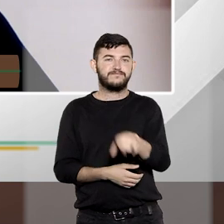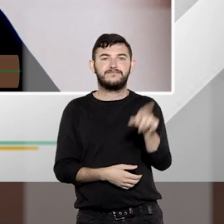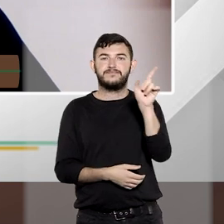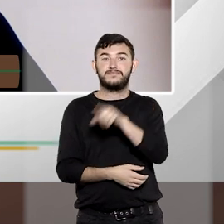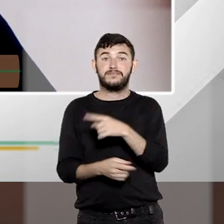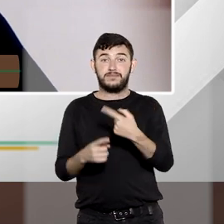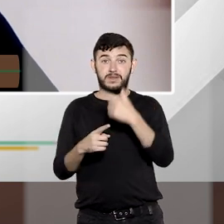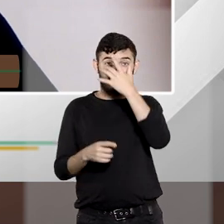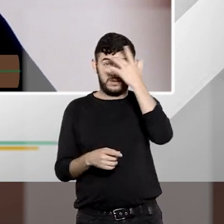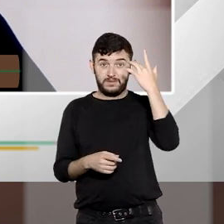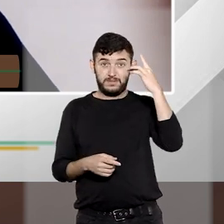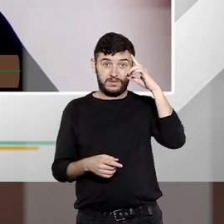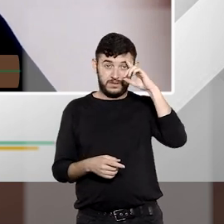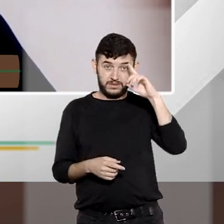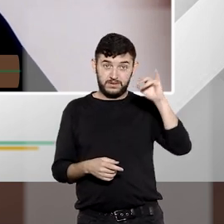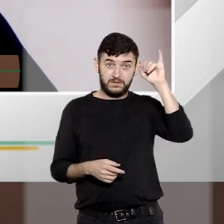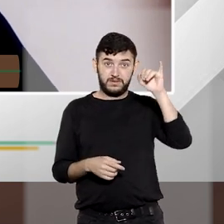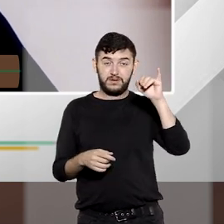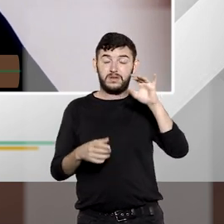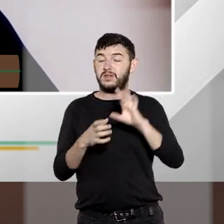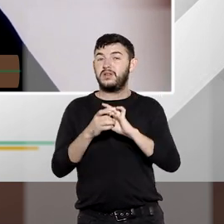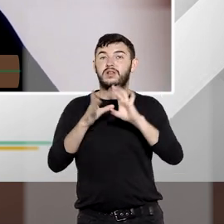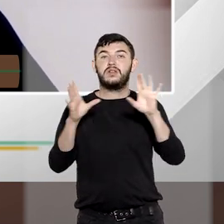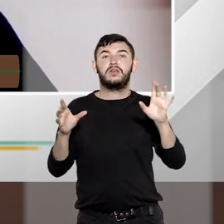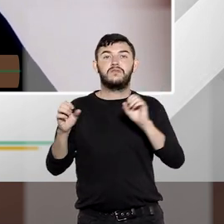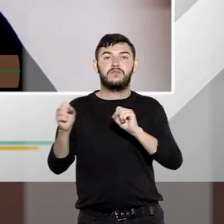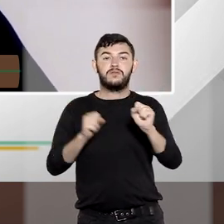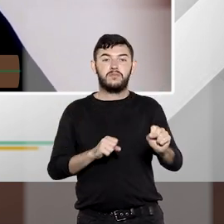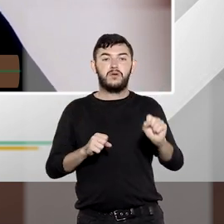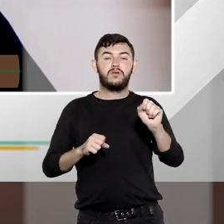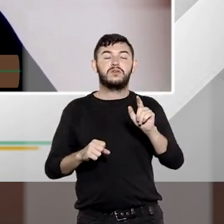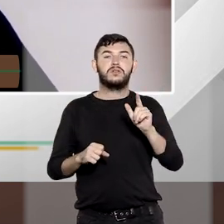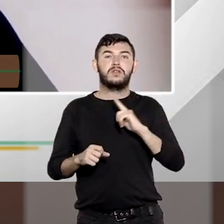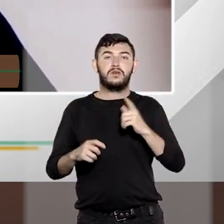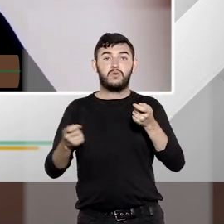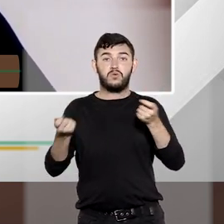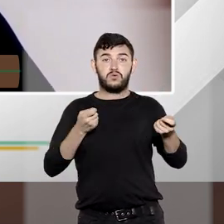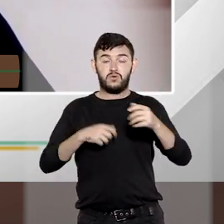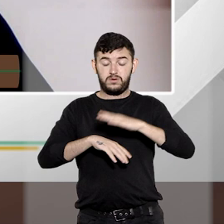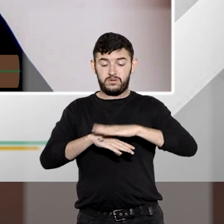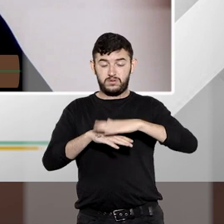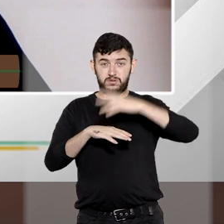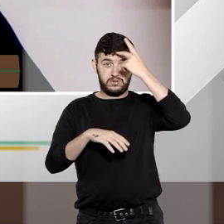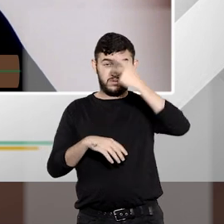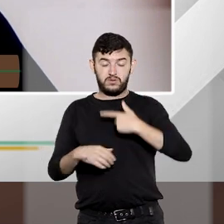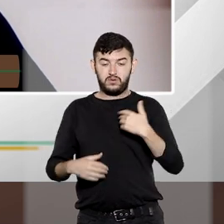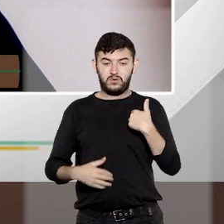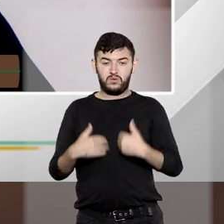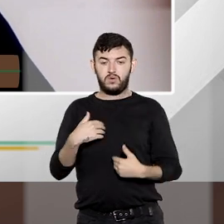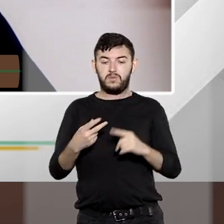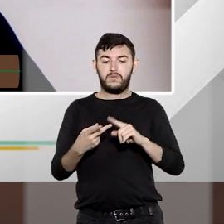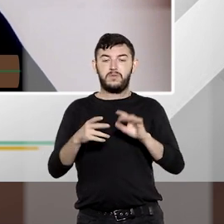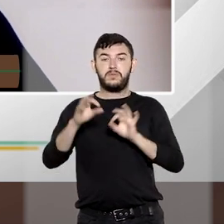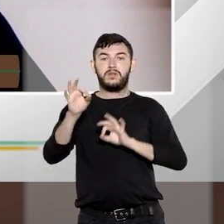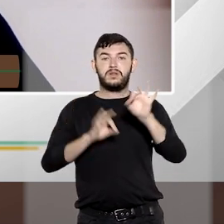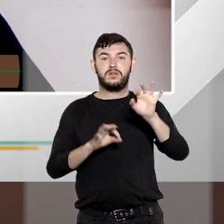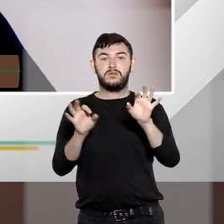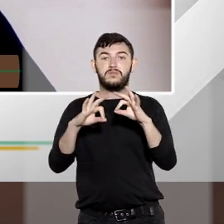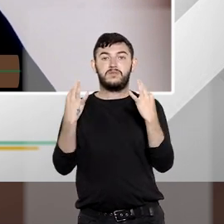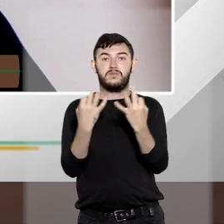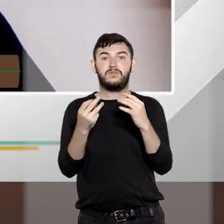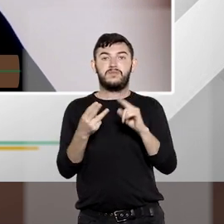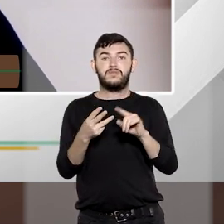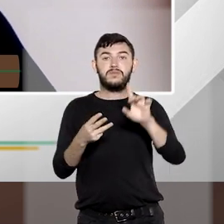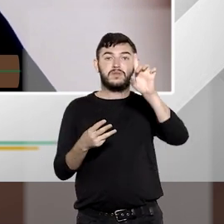essa pessoa com deficiência intelectual, ela é livre para dispor do seu corpo, de ter um planejamento familiar e com direito ao